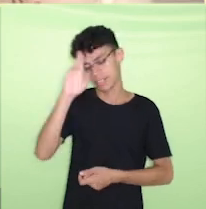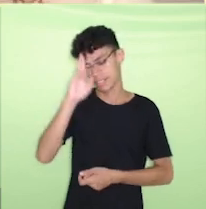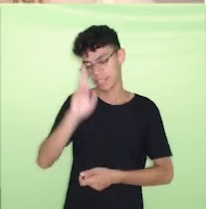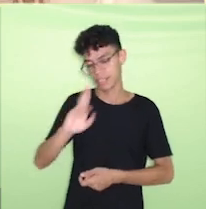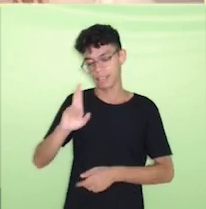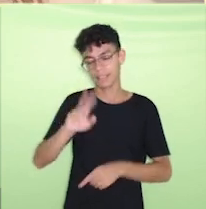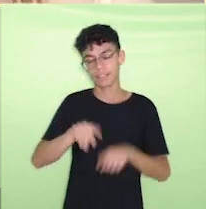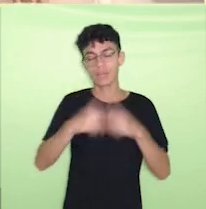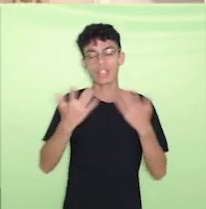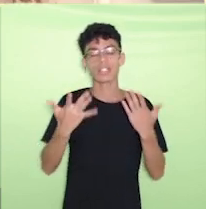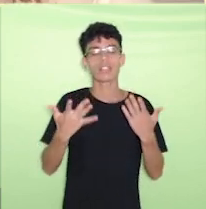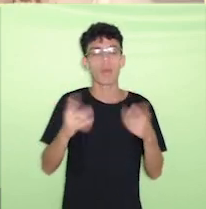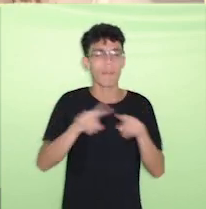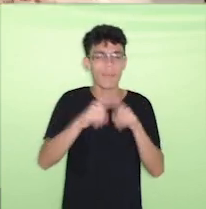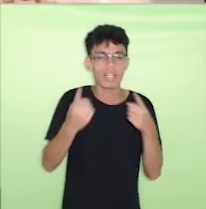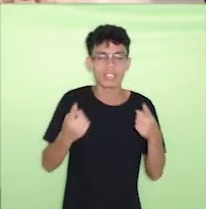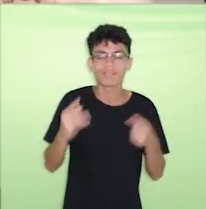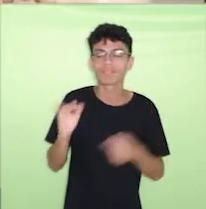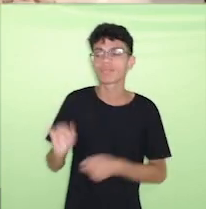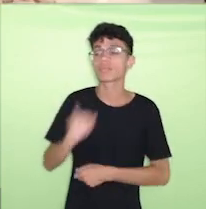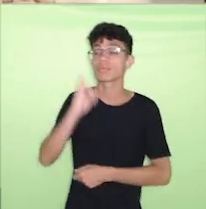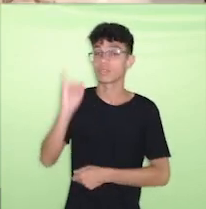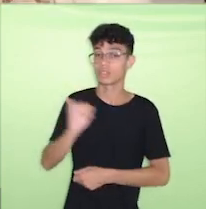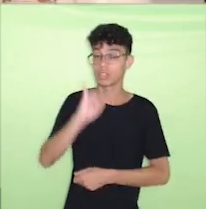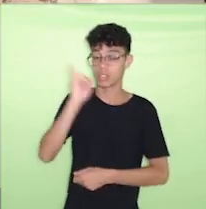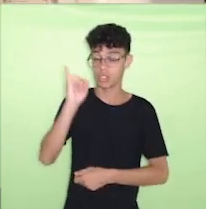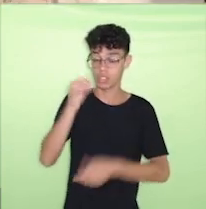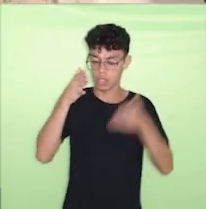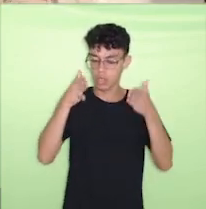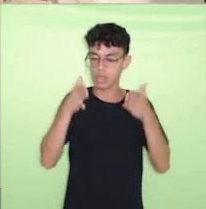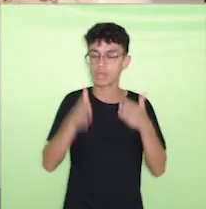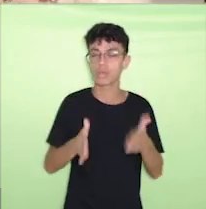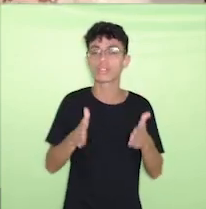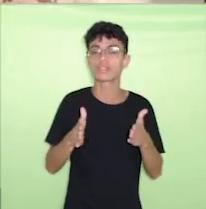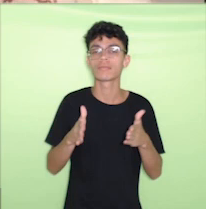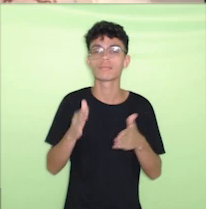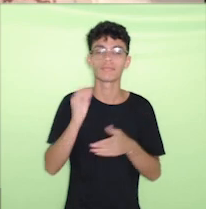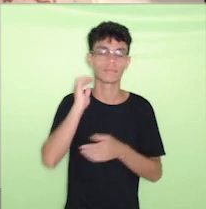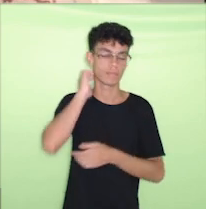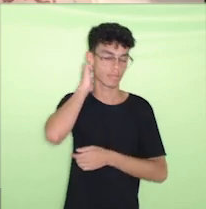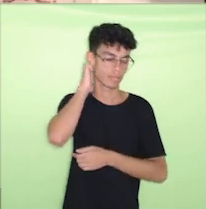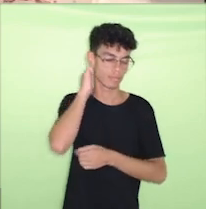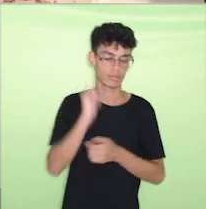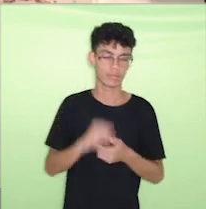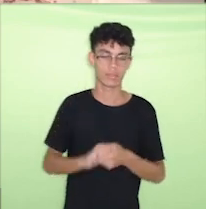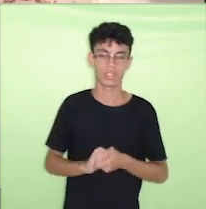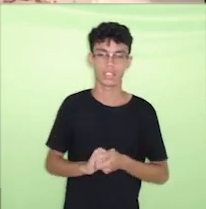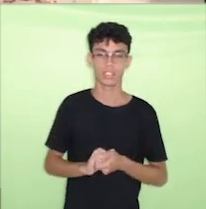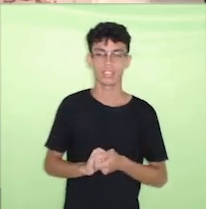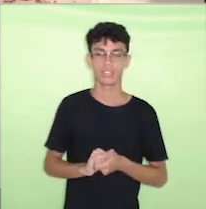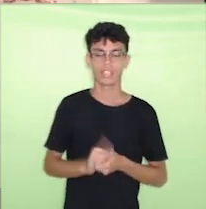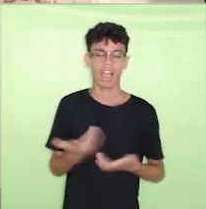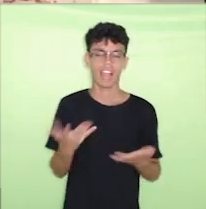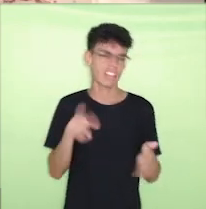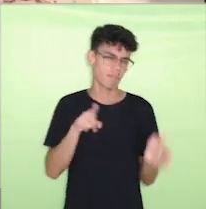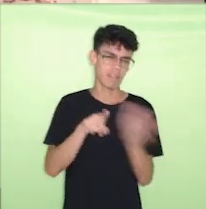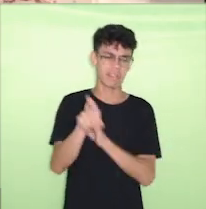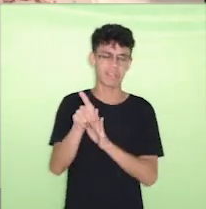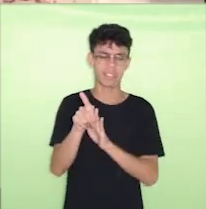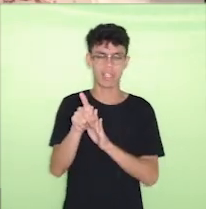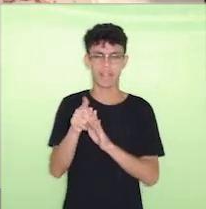mas... O mais importante no momento é que não é bem esse tipo de